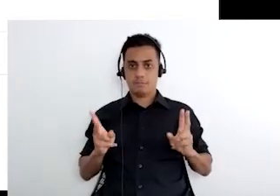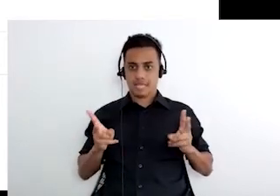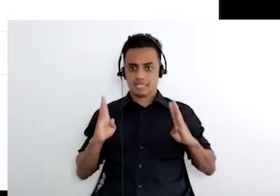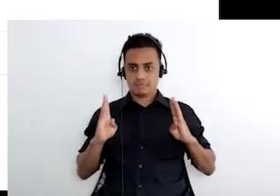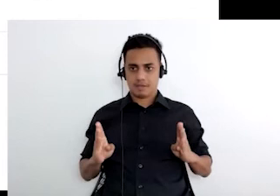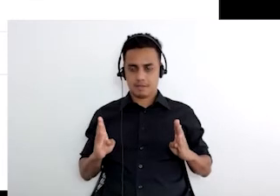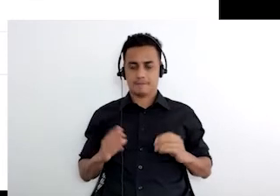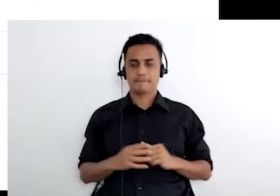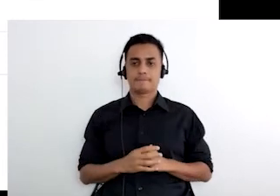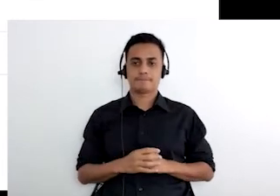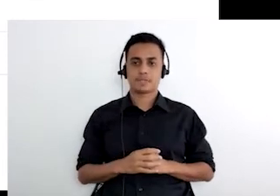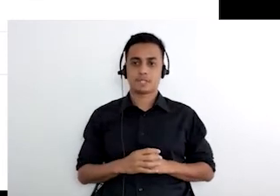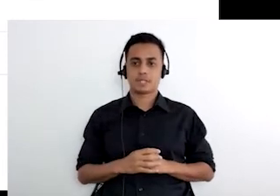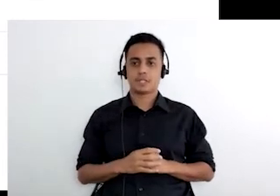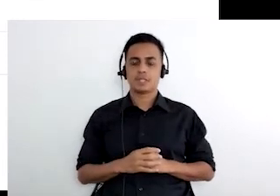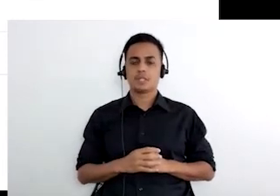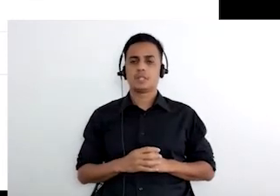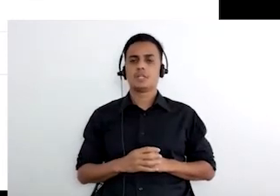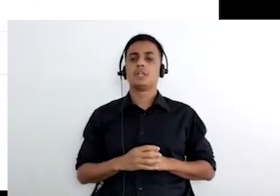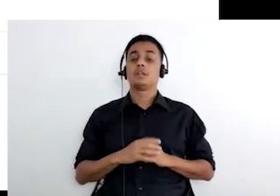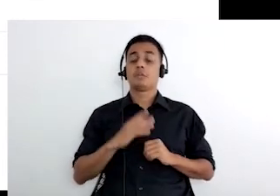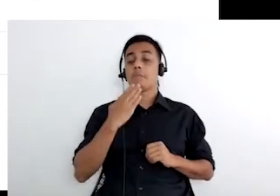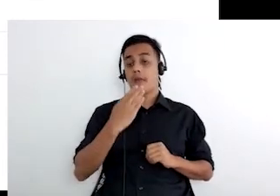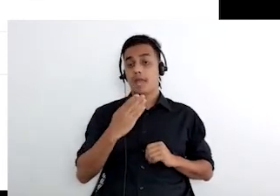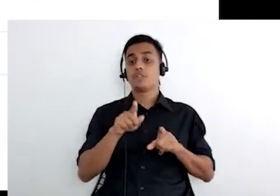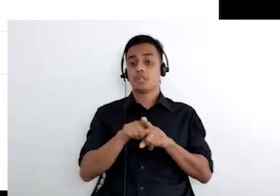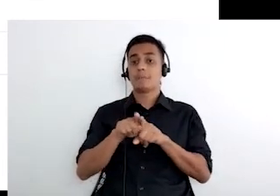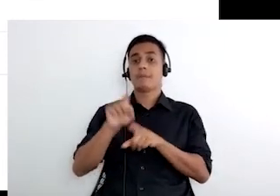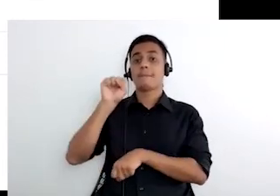E faço uma pausa,